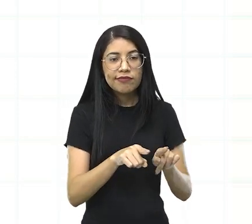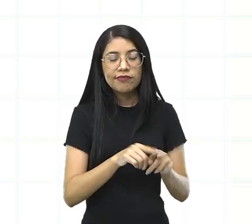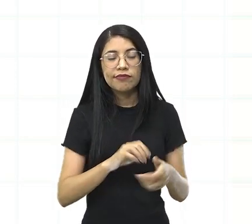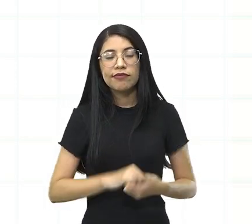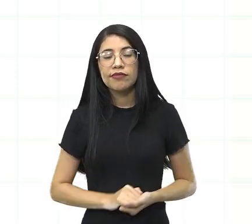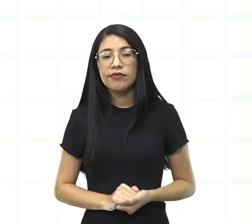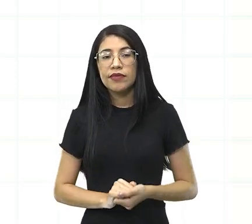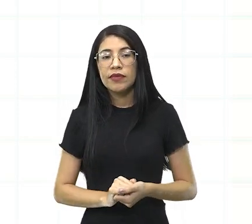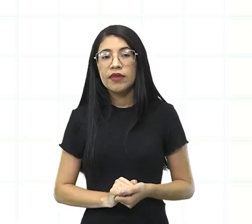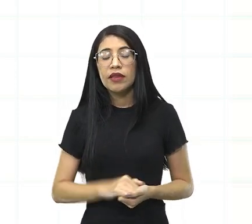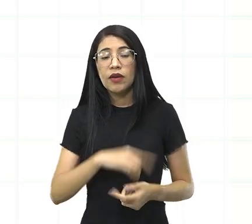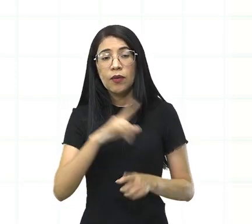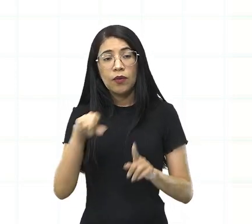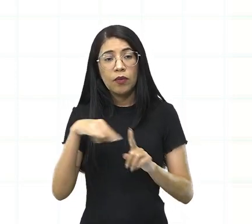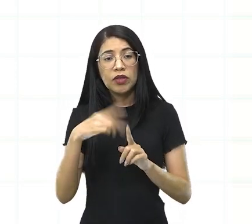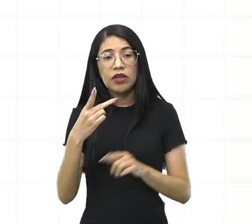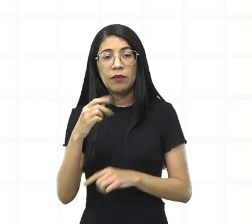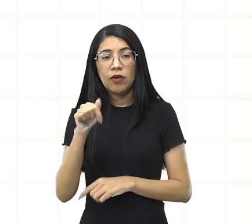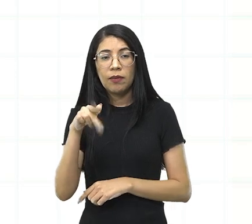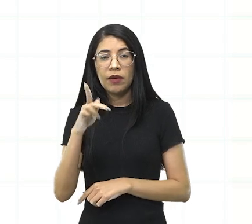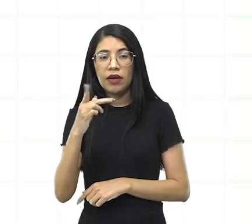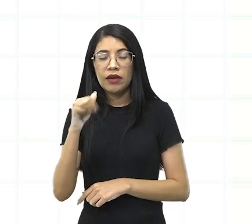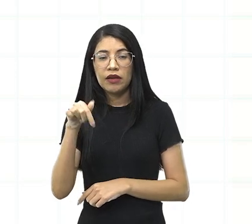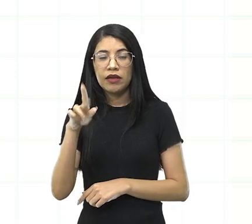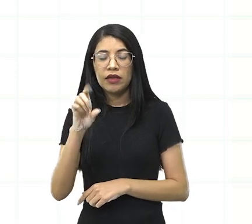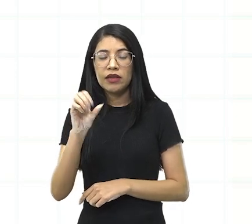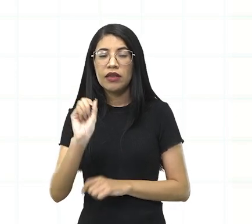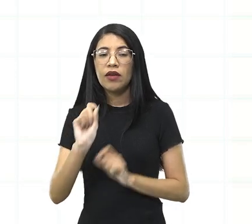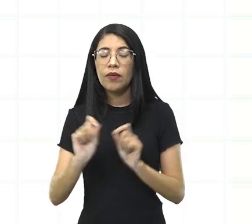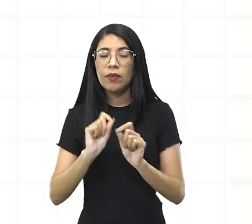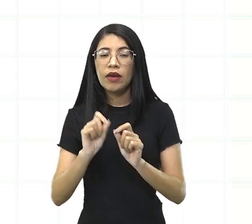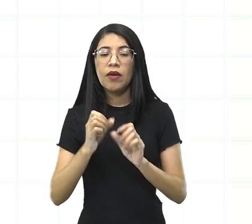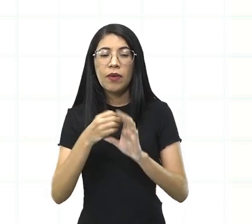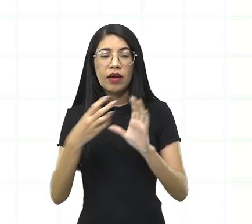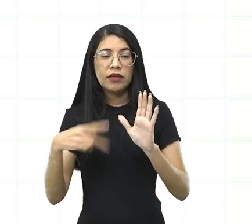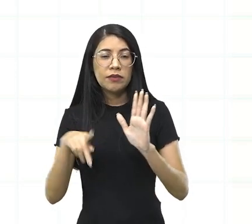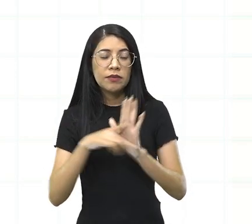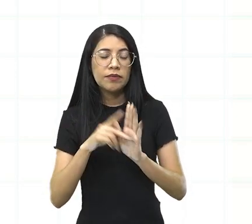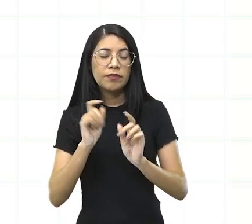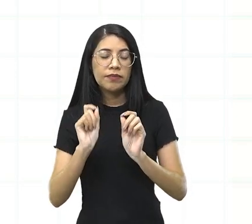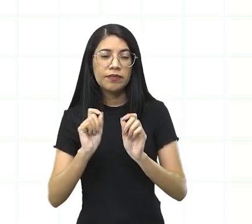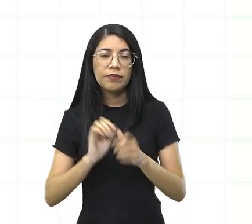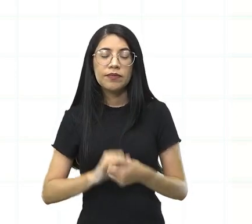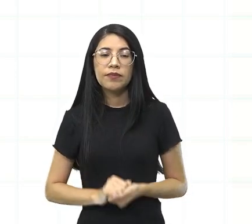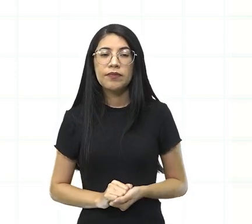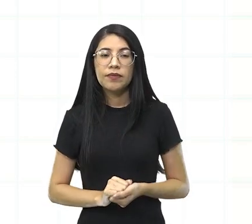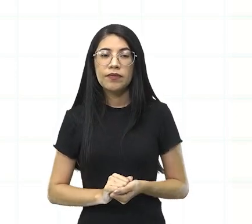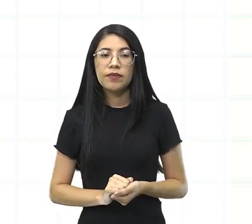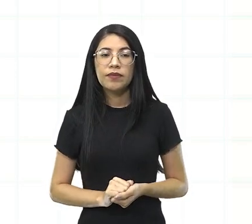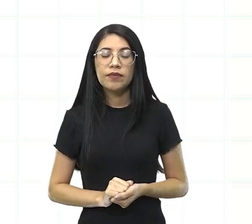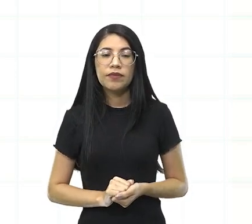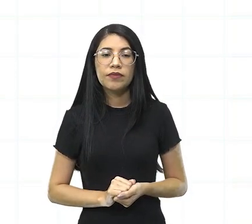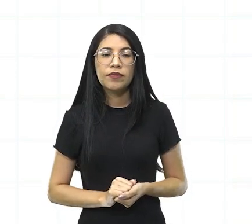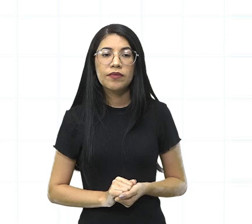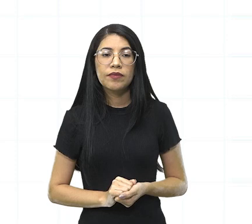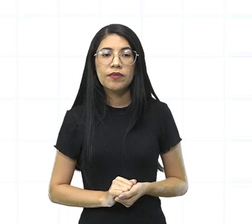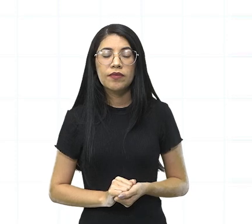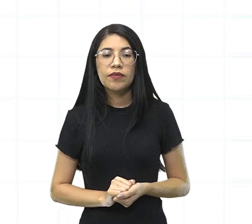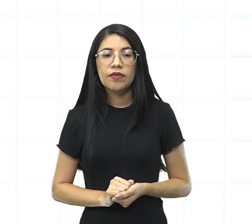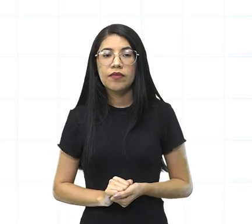a função da propaganda é justamente essa. Vamos ver aí uma característica bem marcante da propaganda. Olha